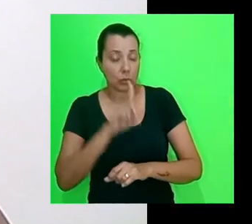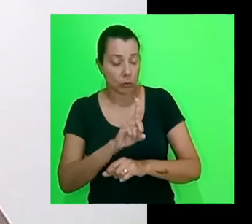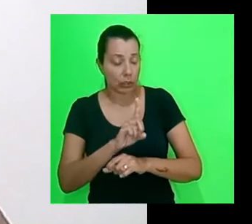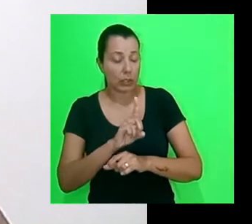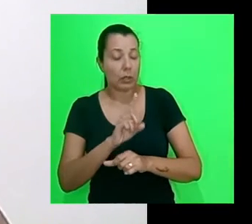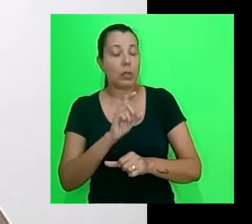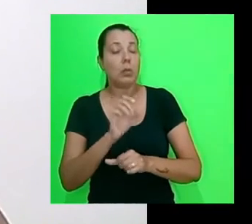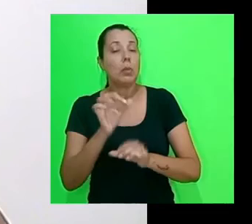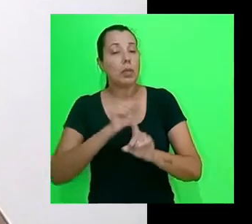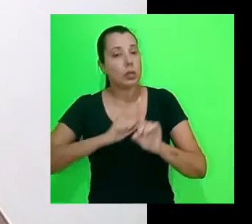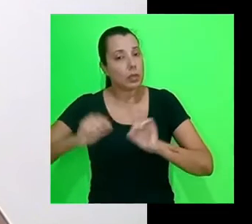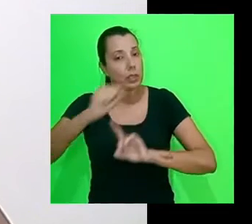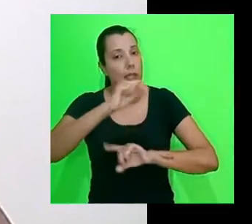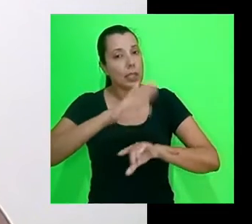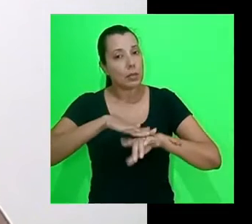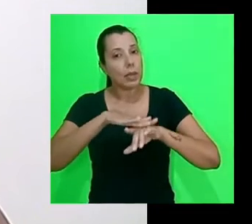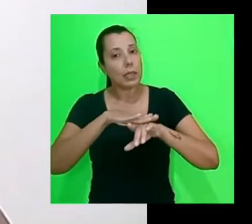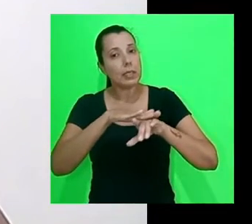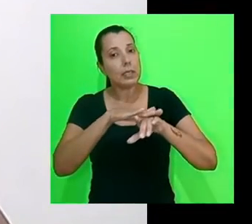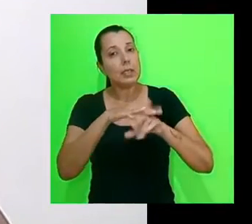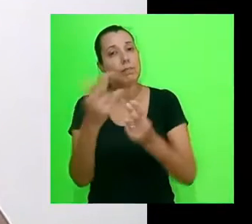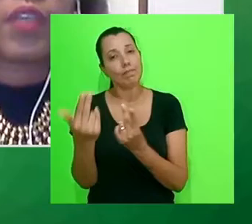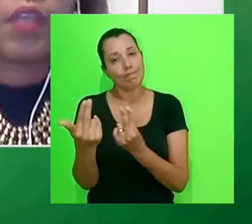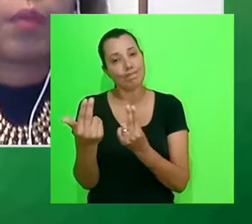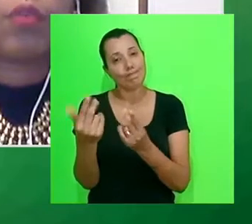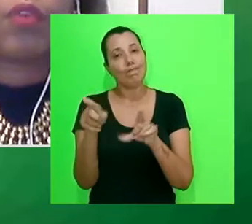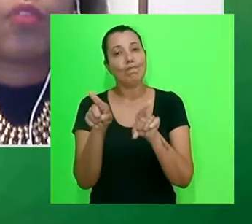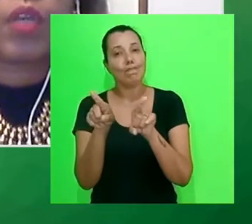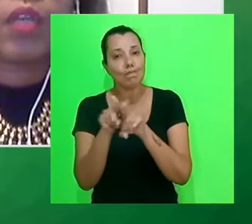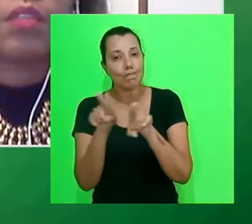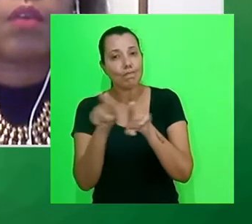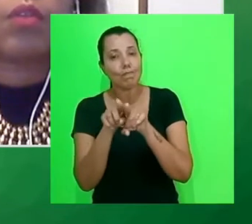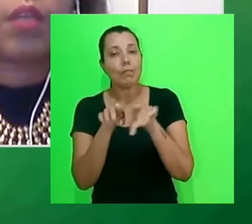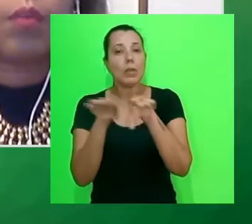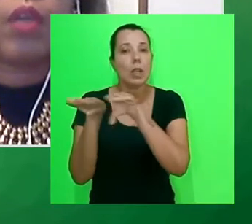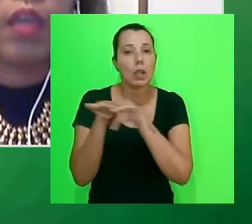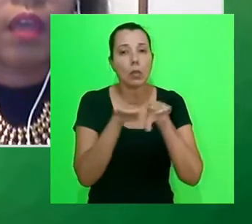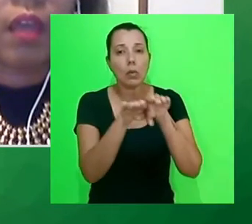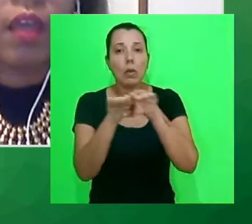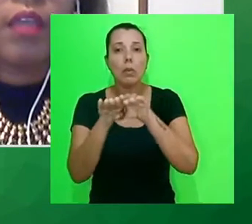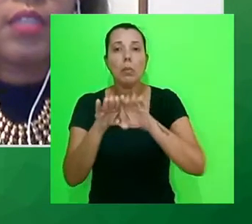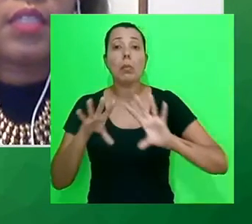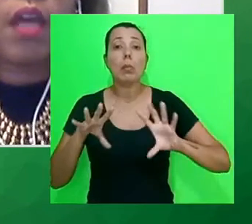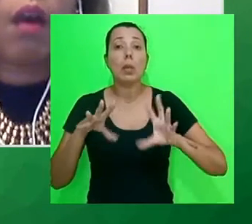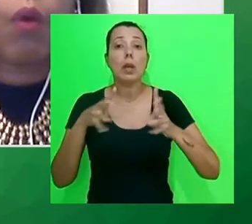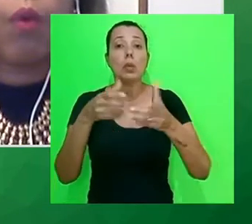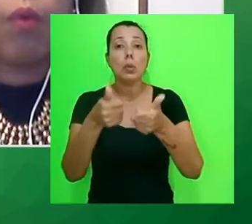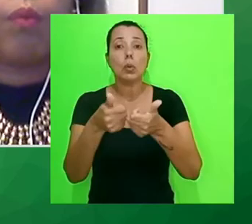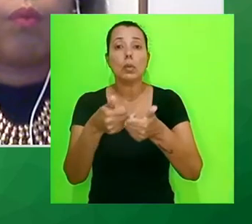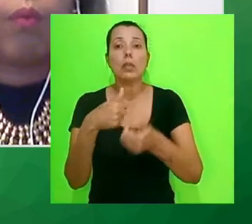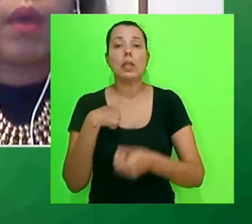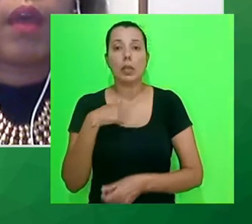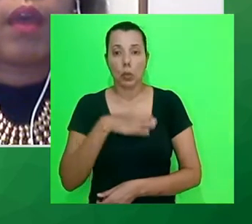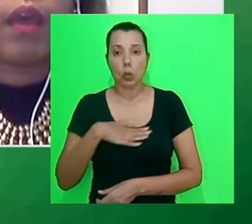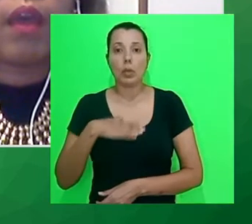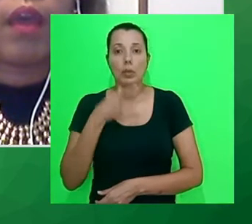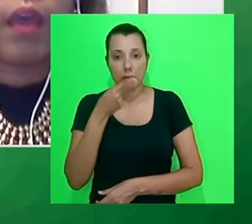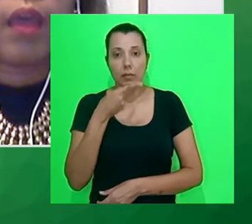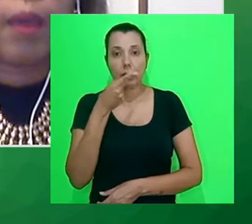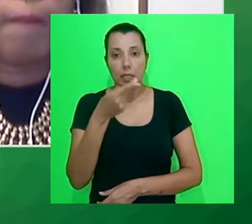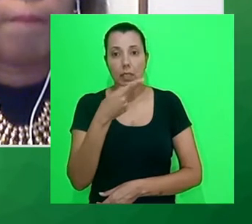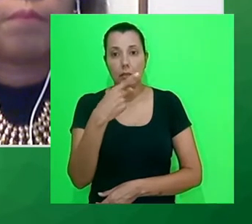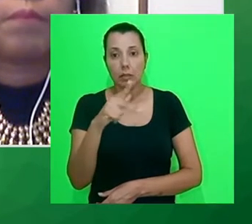nós sabemos que no Distrito Federal os aparelhos de enfrentamento à violência contra a mulher são